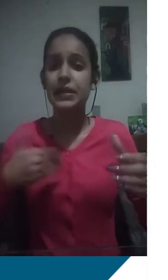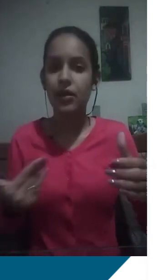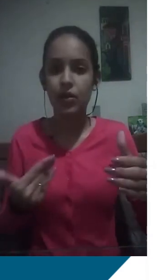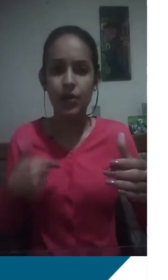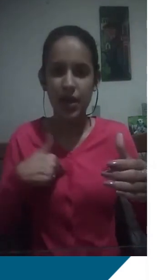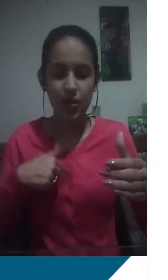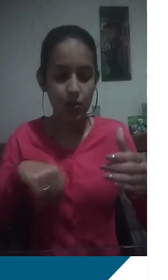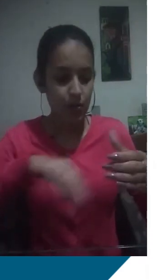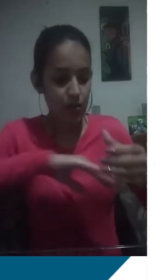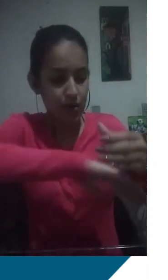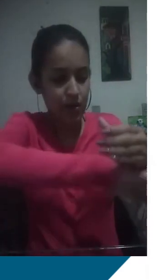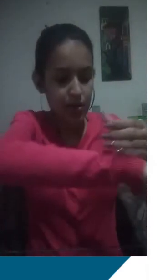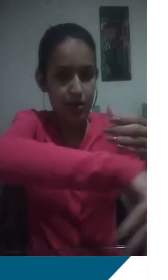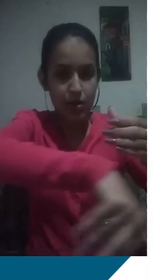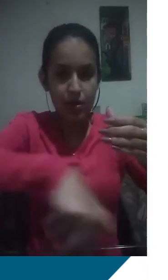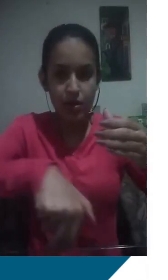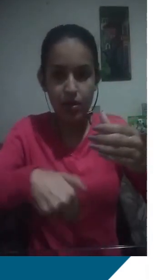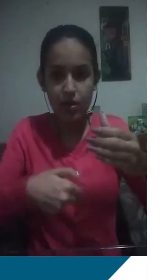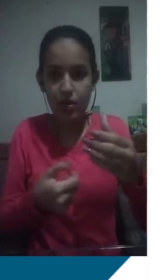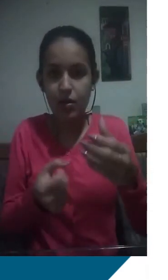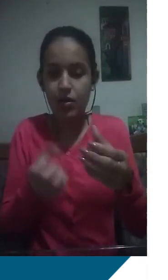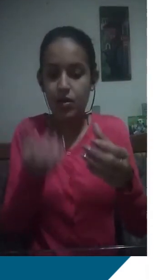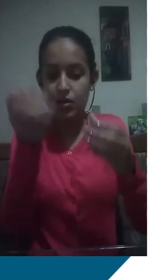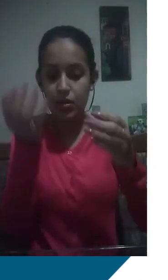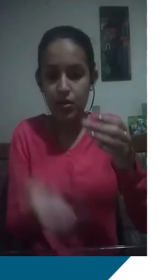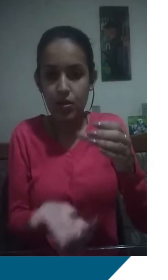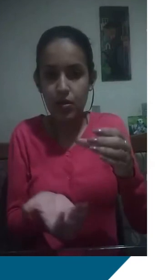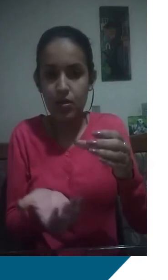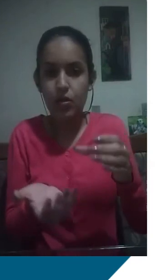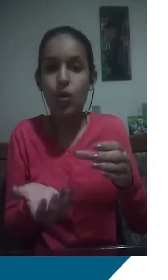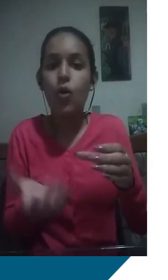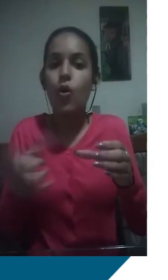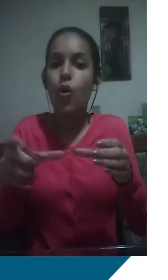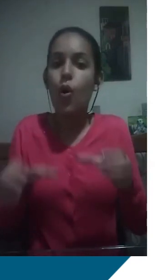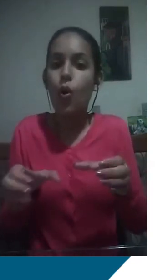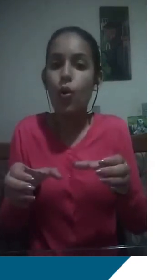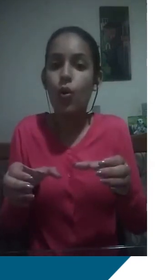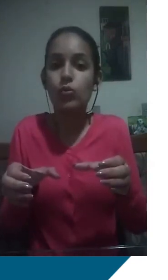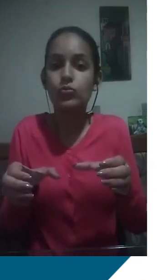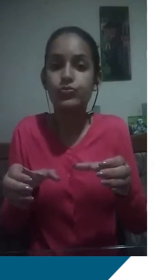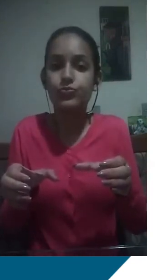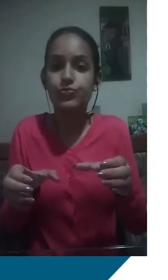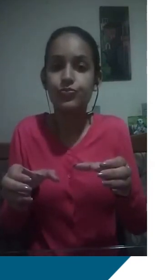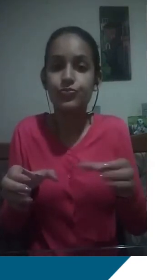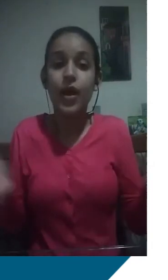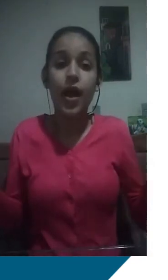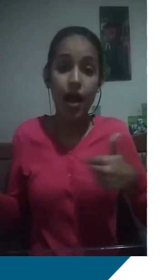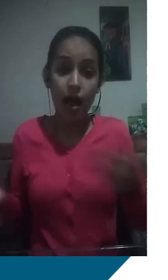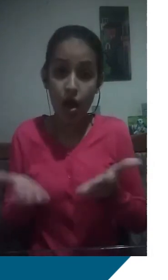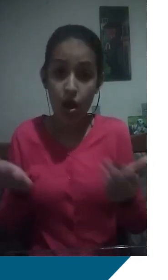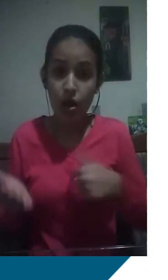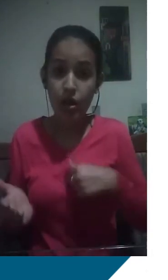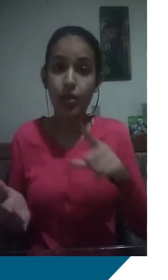Aí eu vou perguntar para você o seguinte. O volume que caiu, que a gente juntou nesse recipiente aqui, ó,